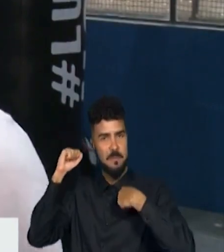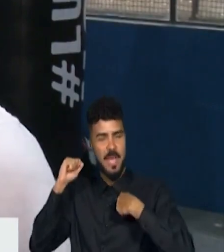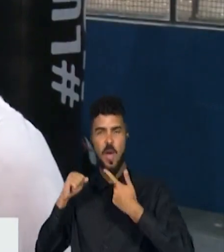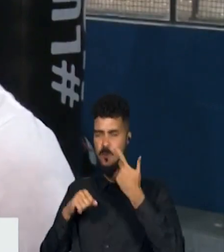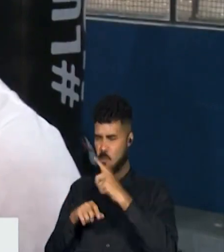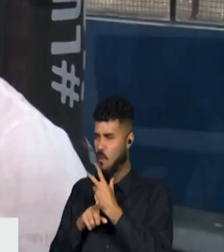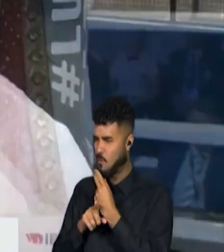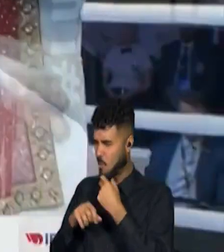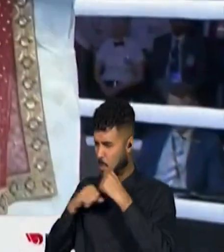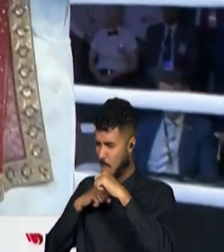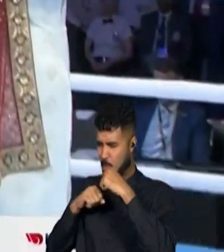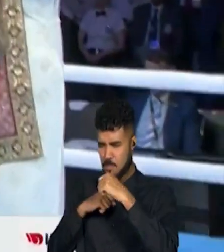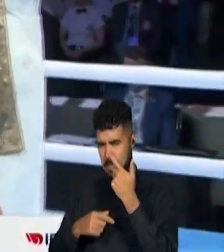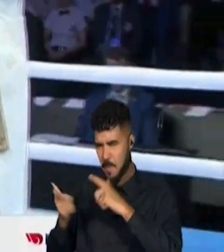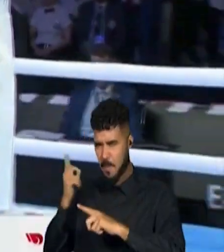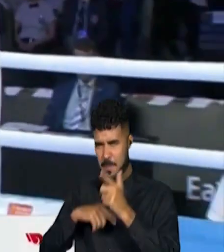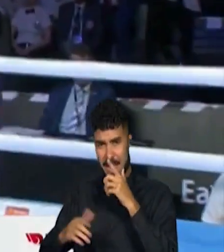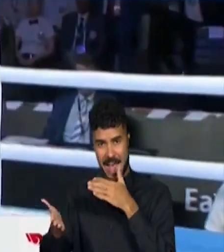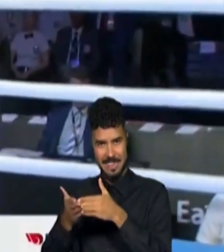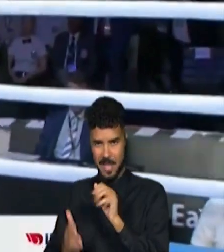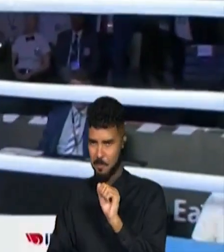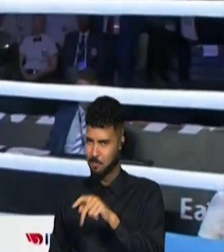eu vou brigar até o fim.